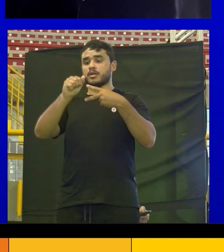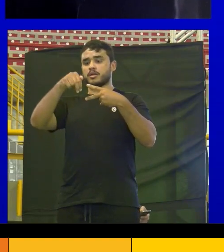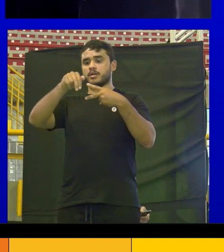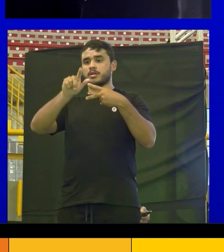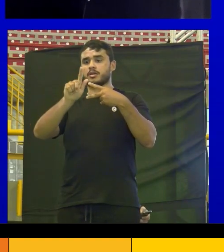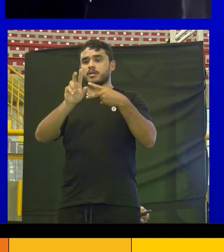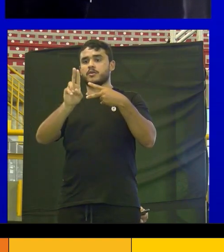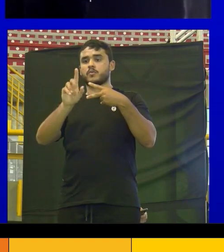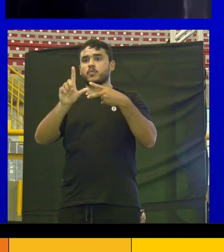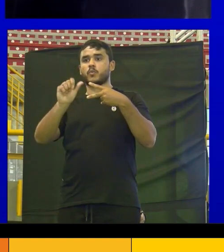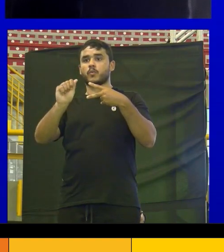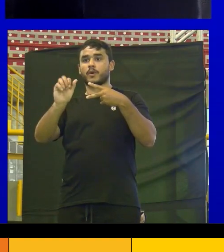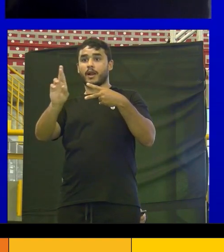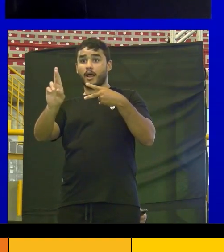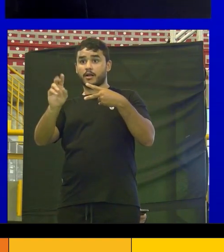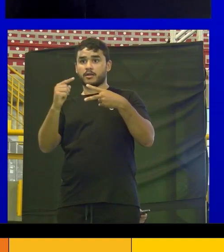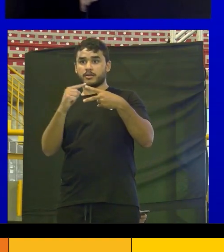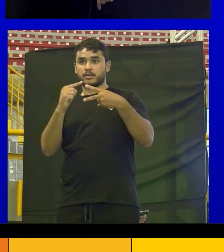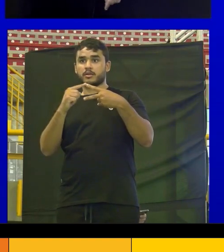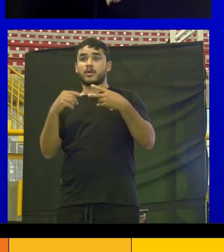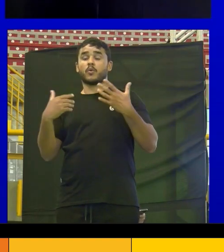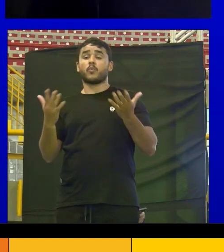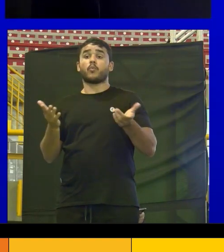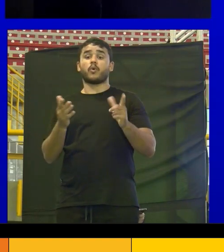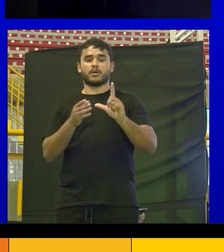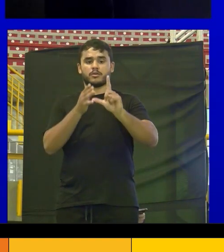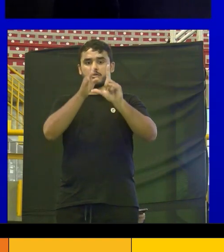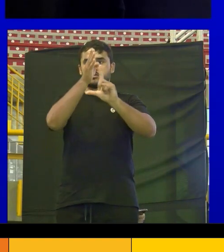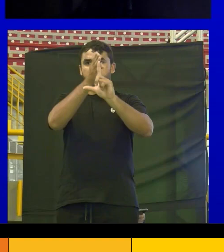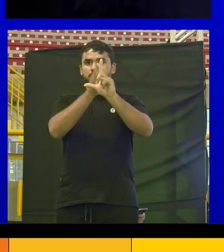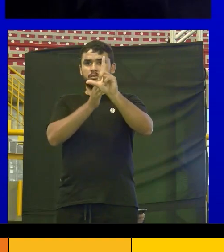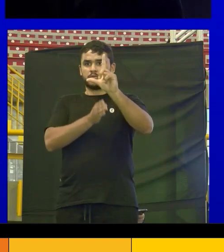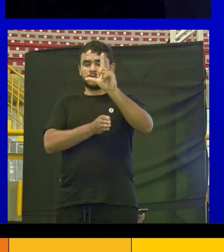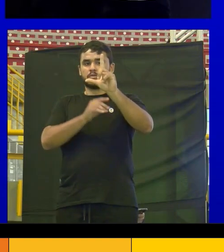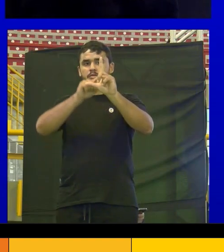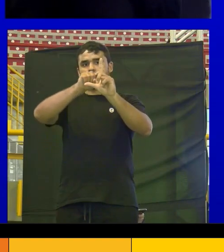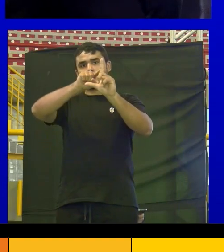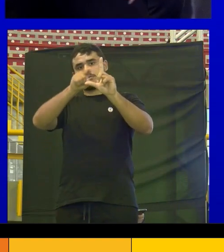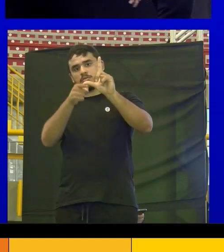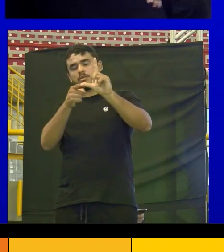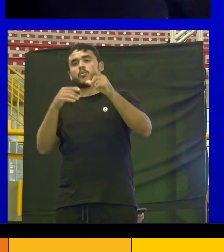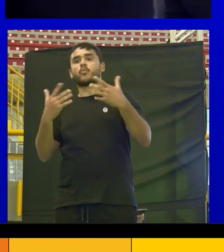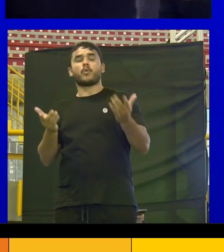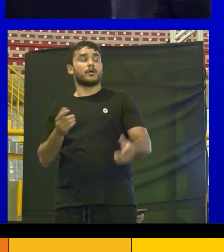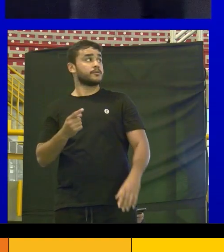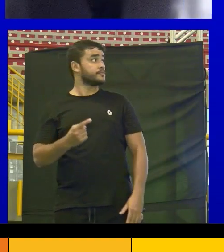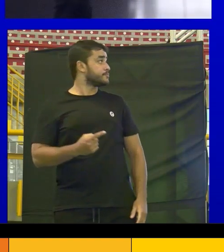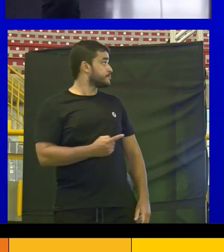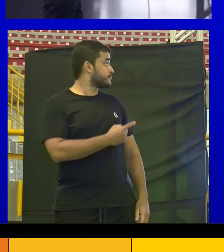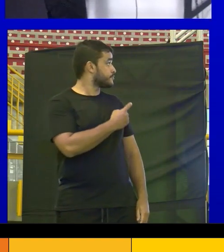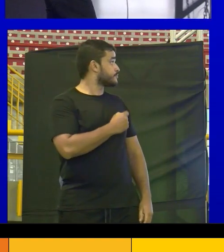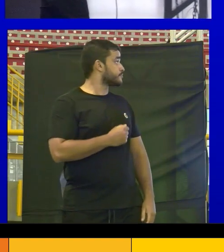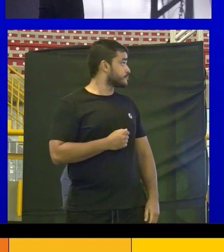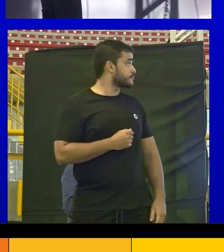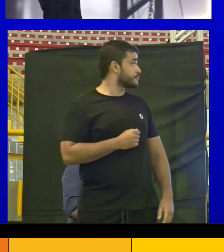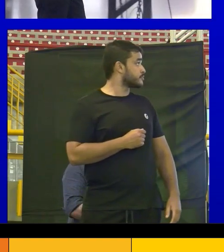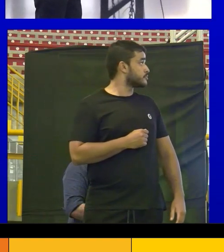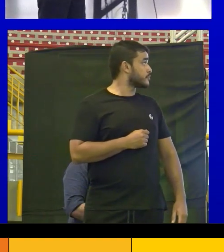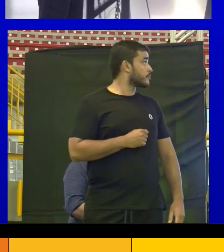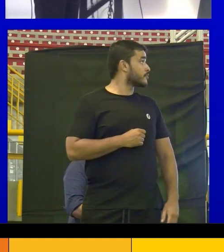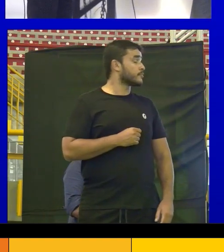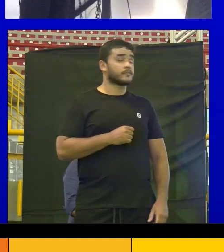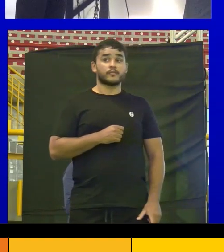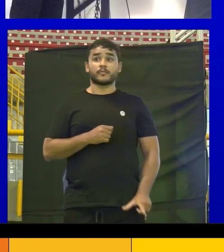tangente do ângulo que a reta faz com o eixo X. Vem aqui comigo, por gentileza. Você deve concordar comigo que